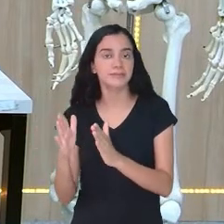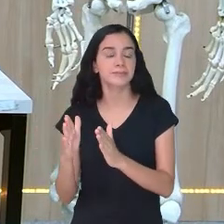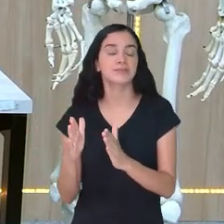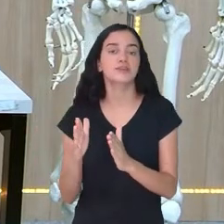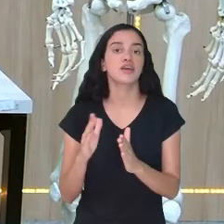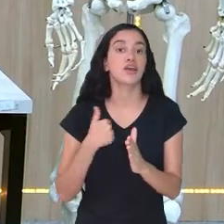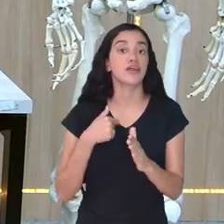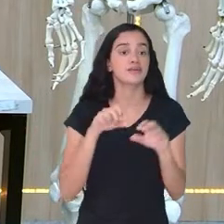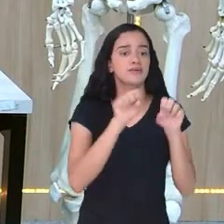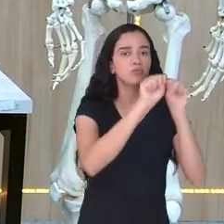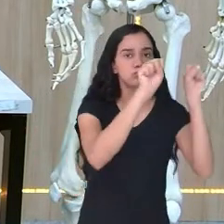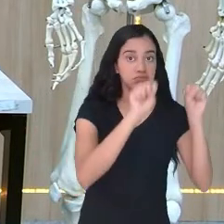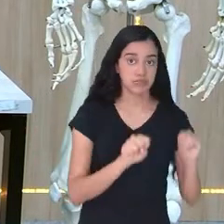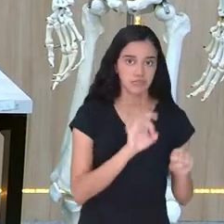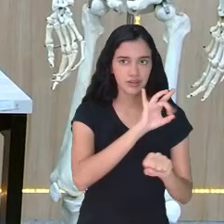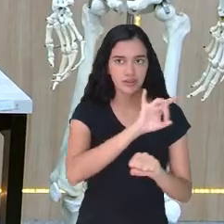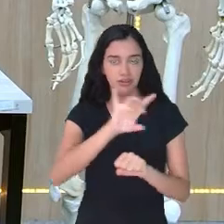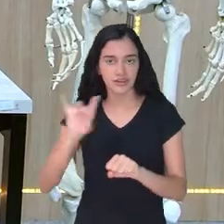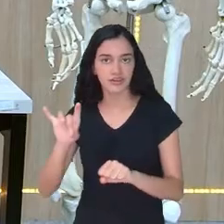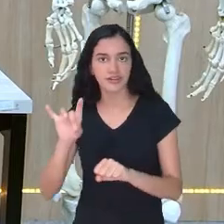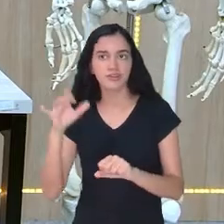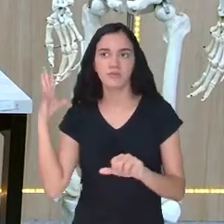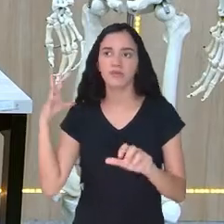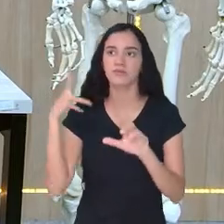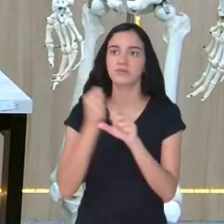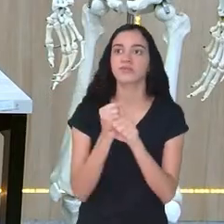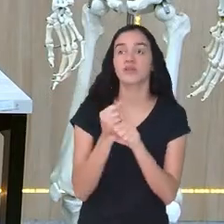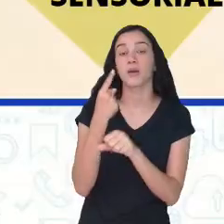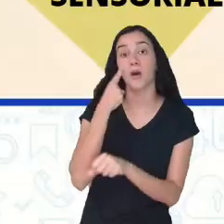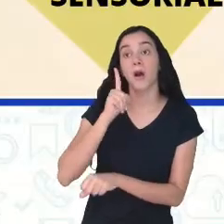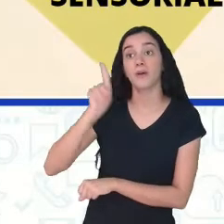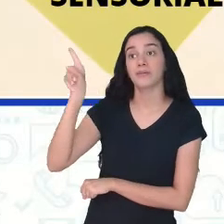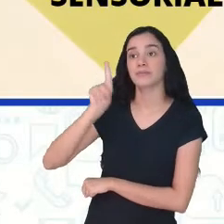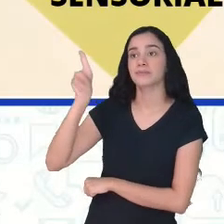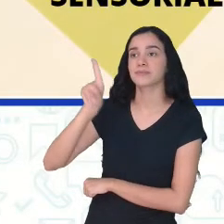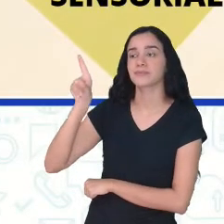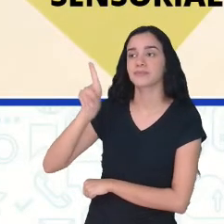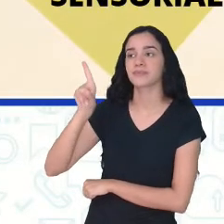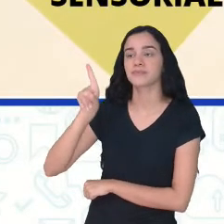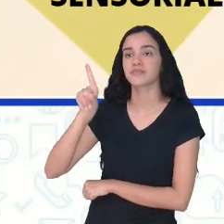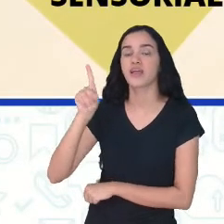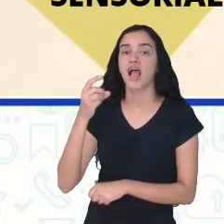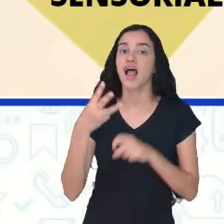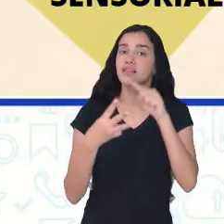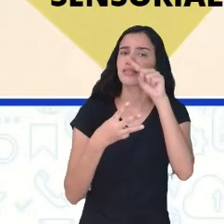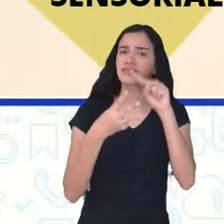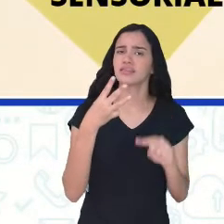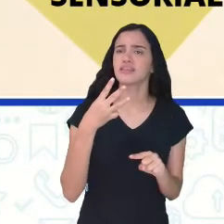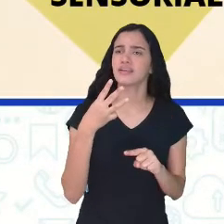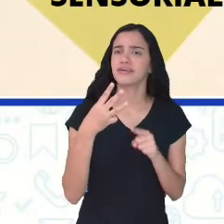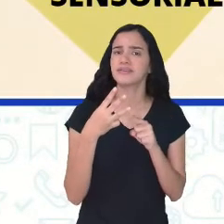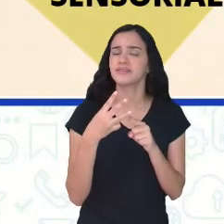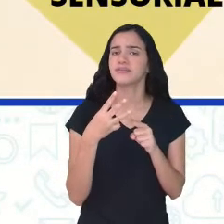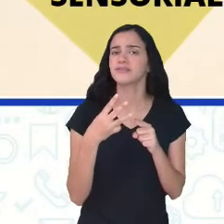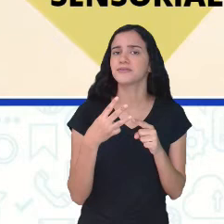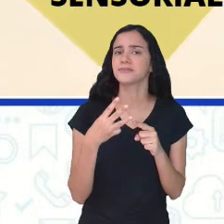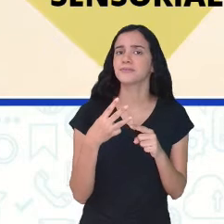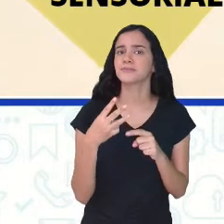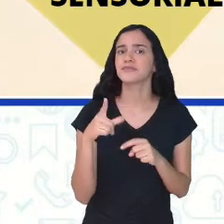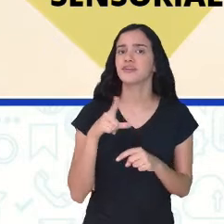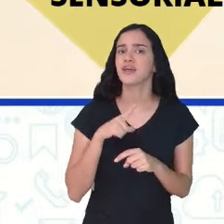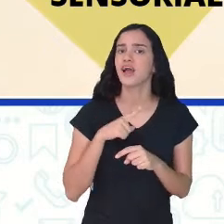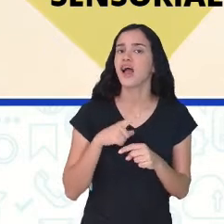acordo com os sistemas. Vamos rever? Então, aqui eu coloquei aqui 3, né? Que essas 3 aqui, elas têm